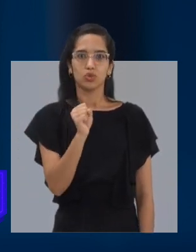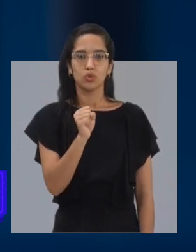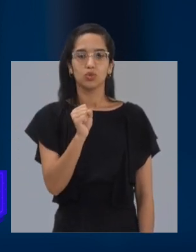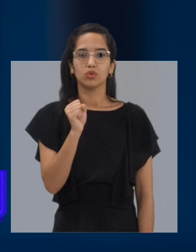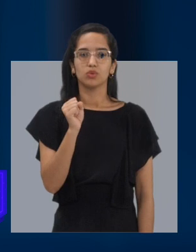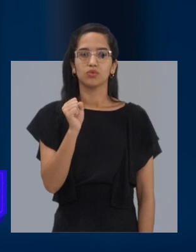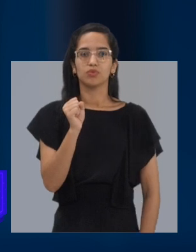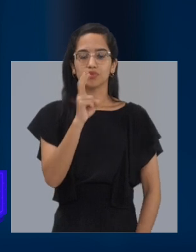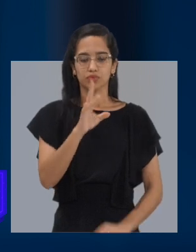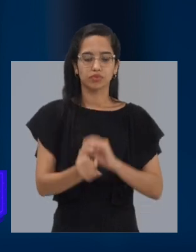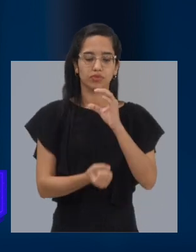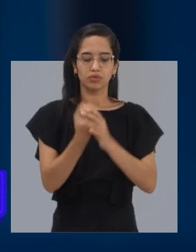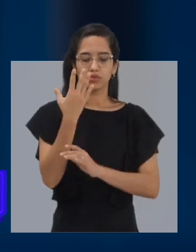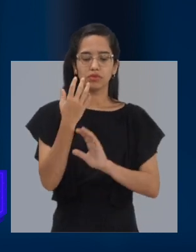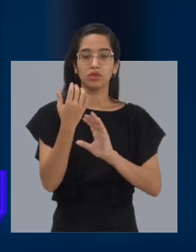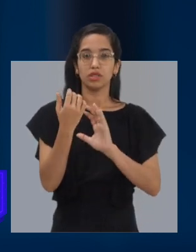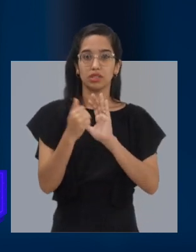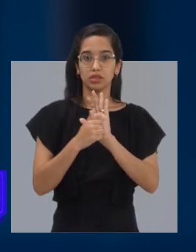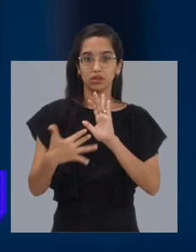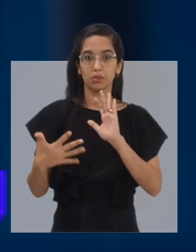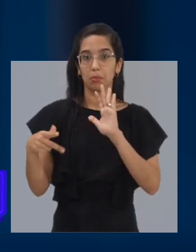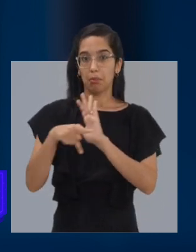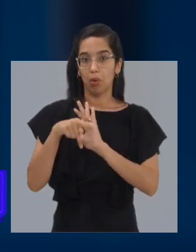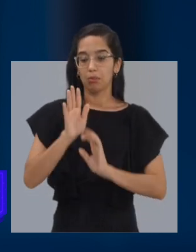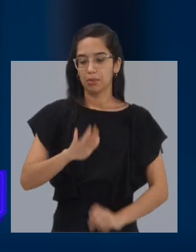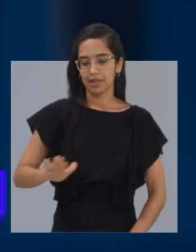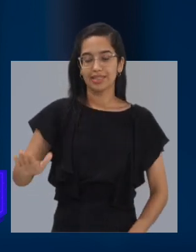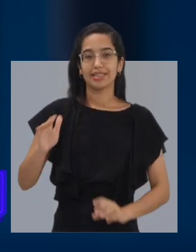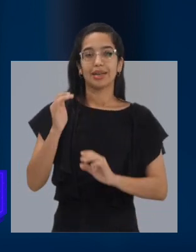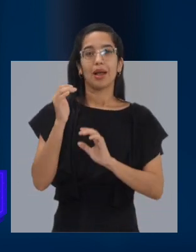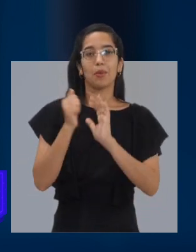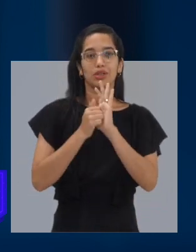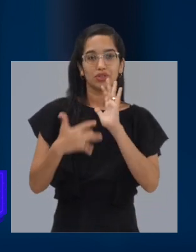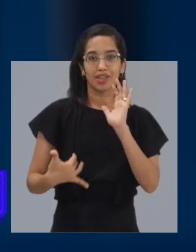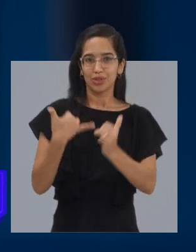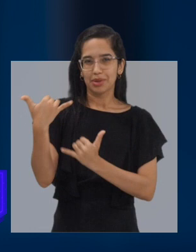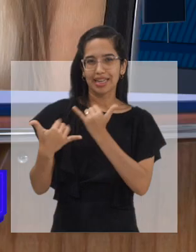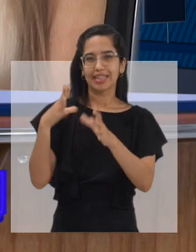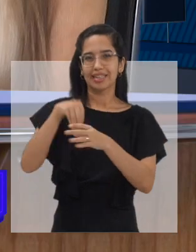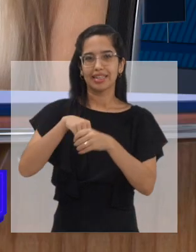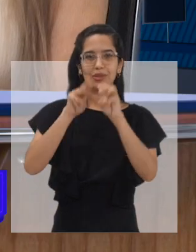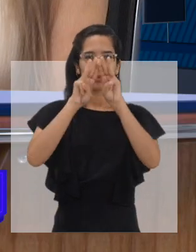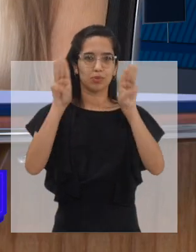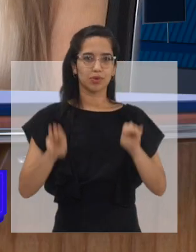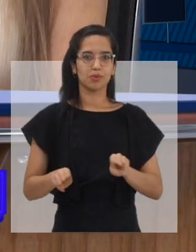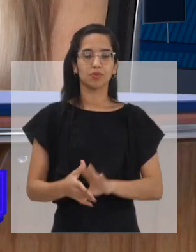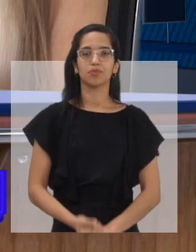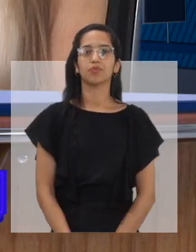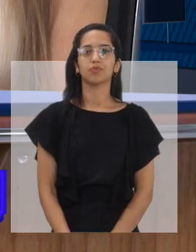essa atividade voltada para crianças. Mas vai ser uma atividade lúdica dentro do museu. E essas